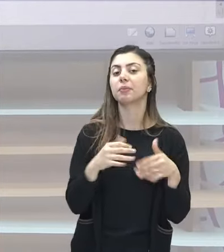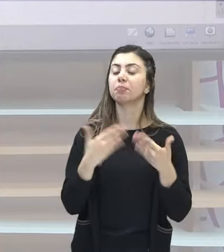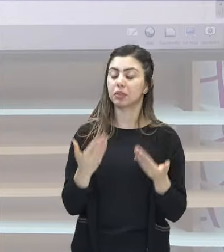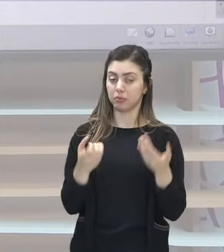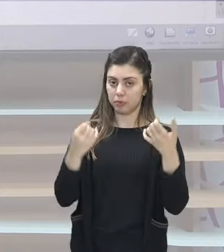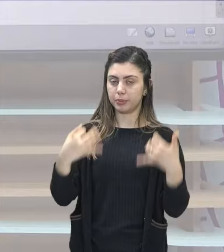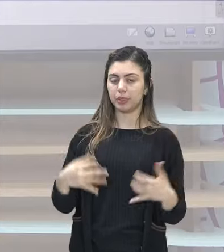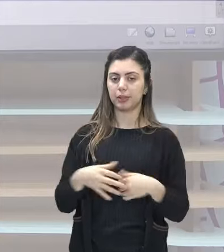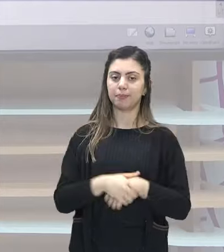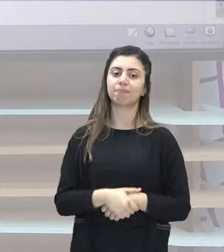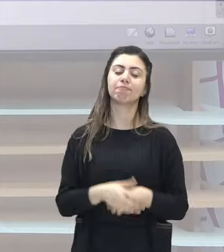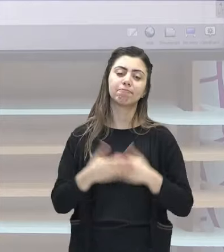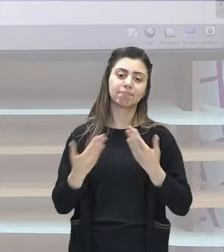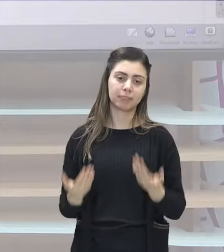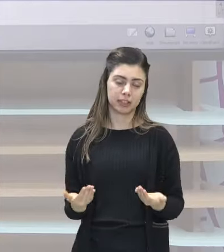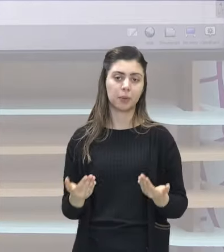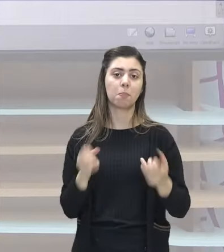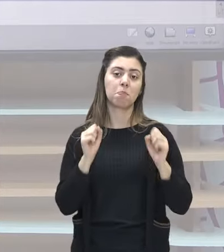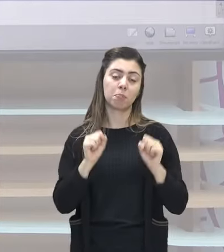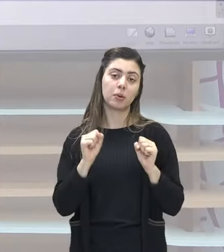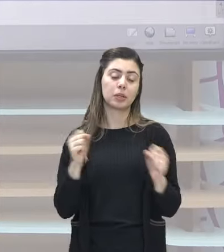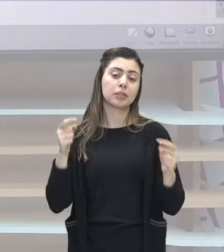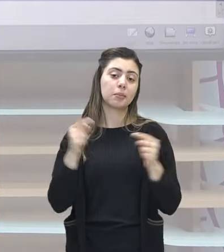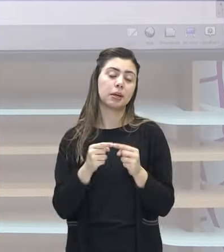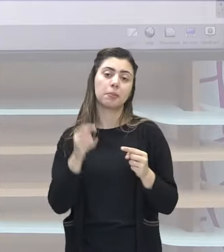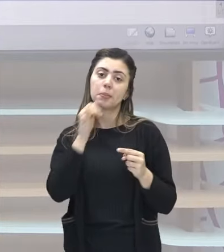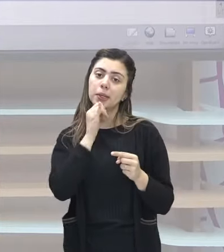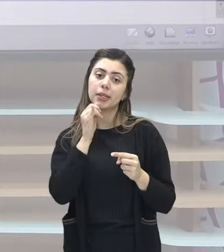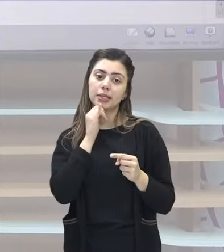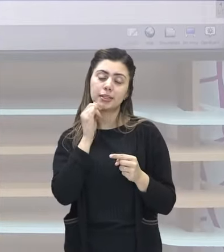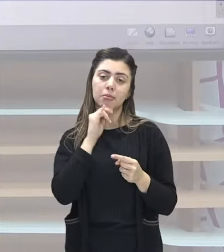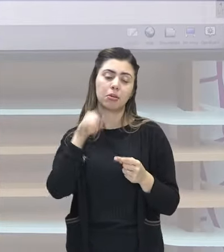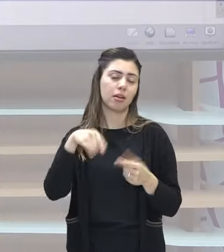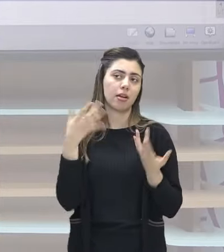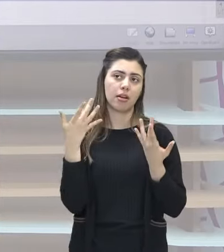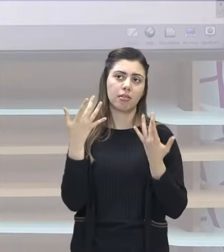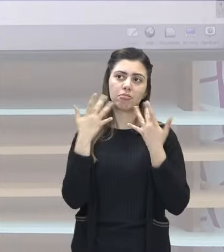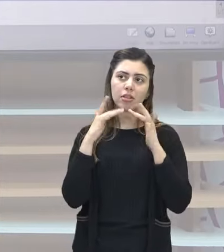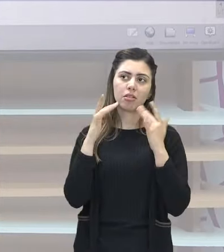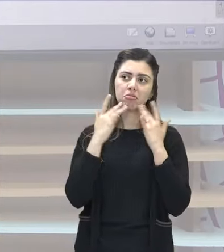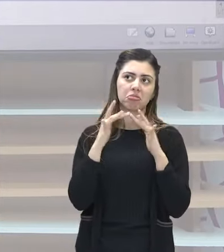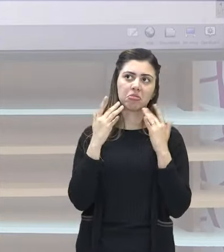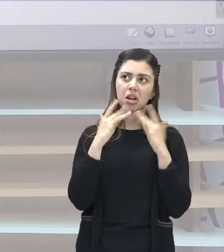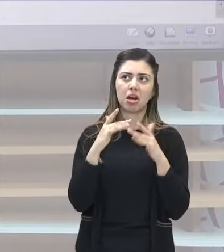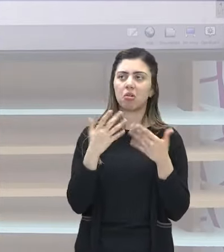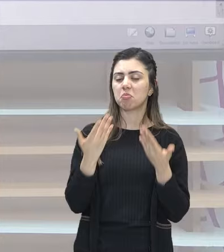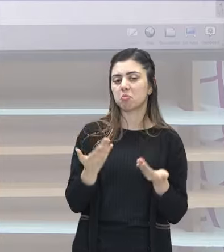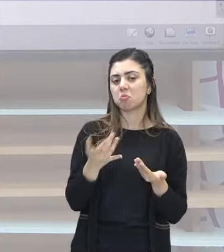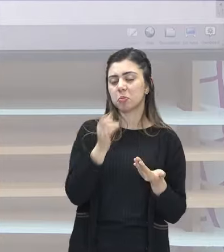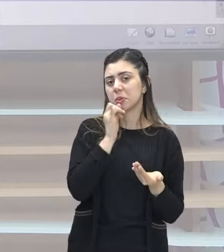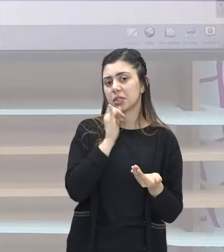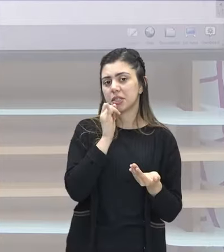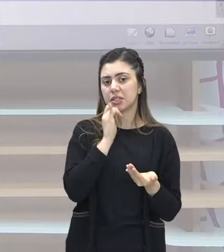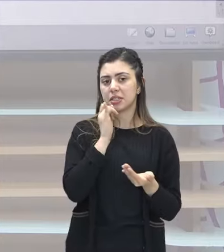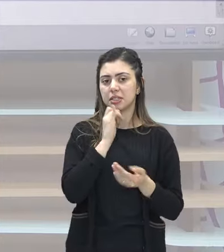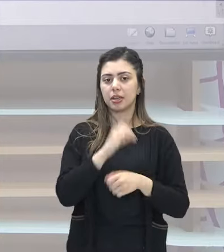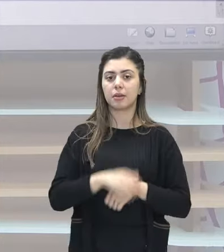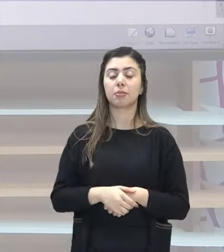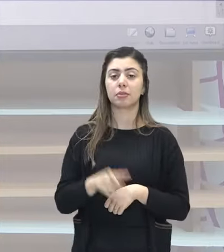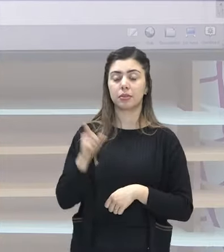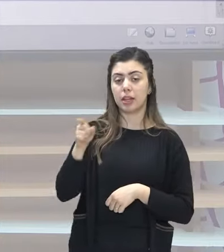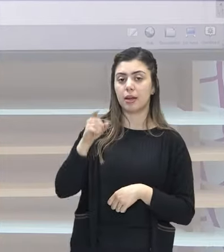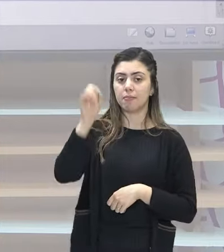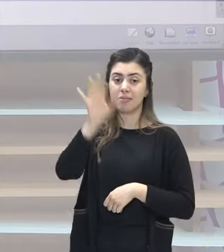por questões normalmente relacionadas às questões naturais tipo que Professor tipo clima nas regiões